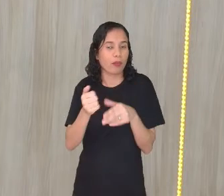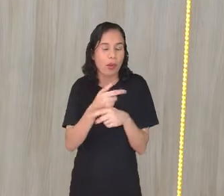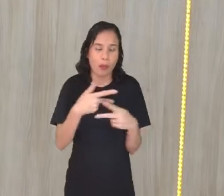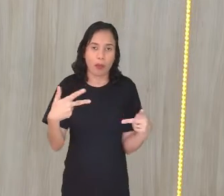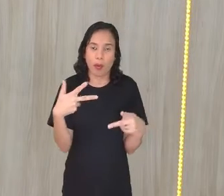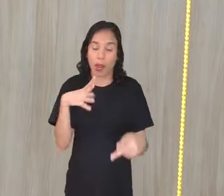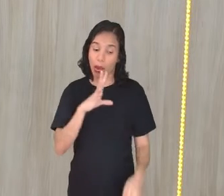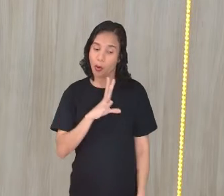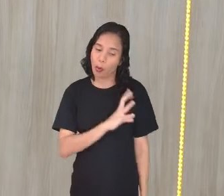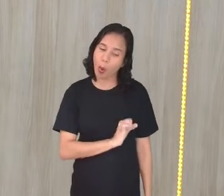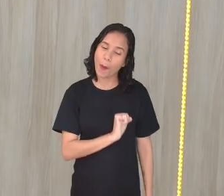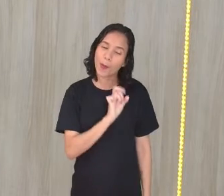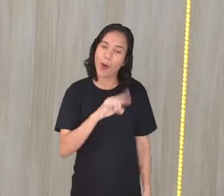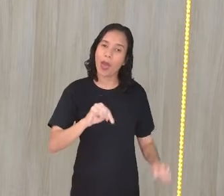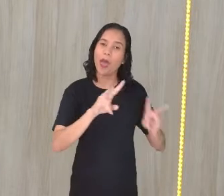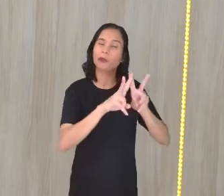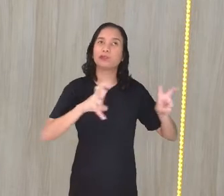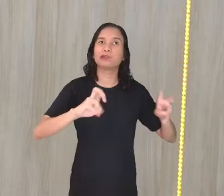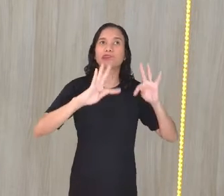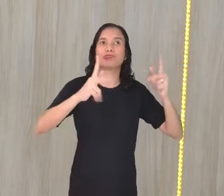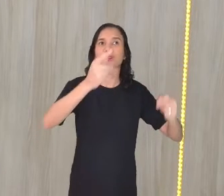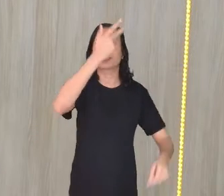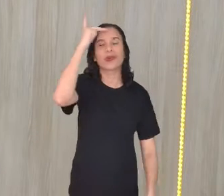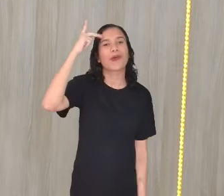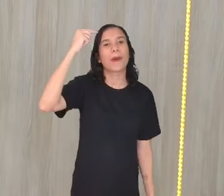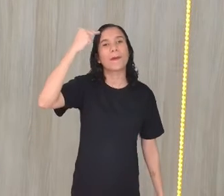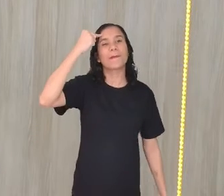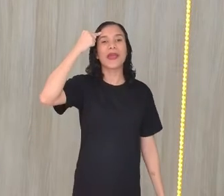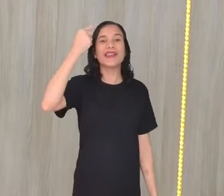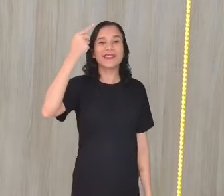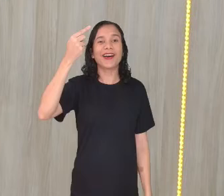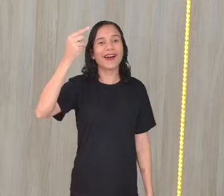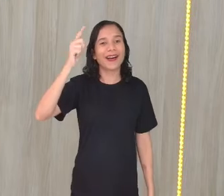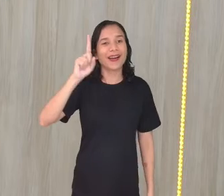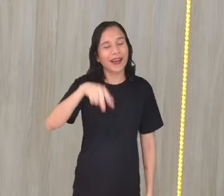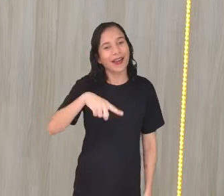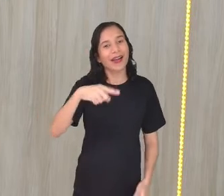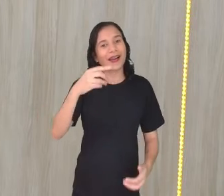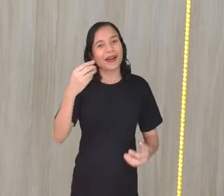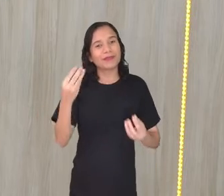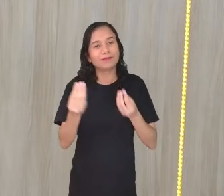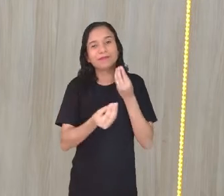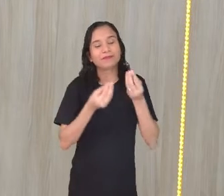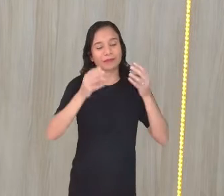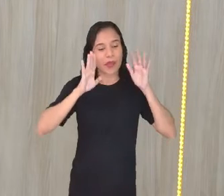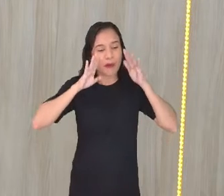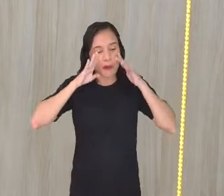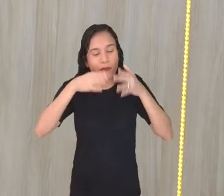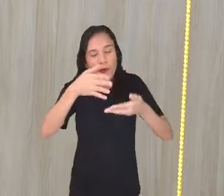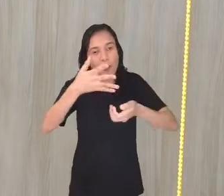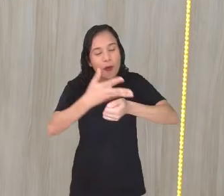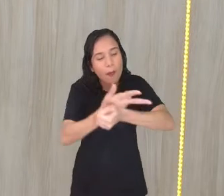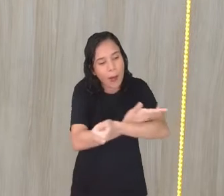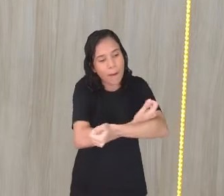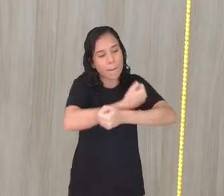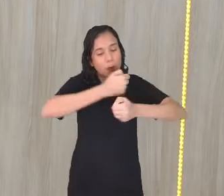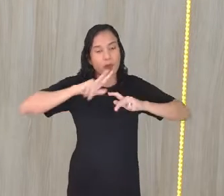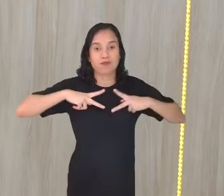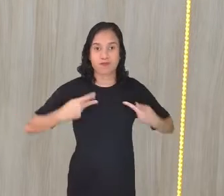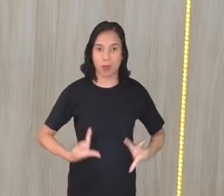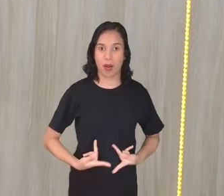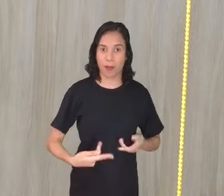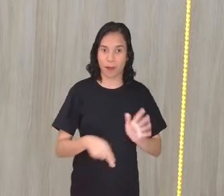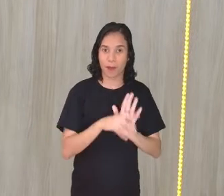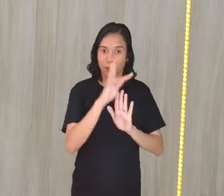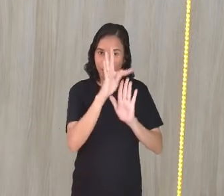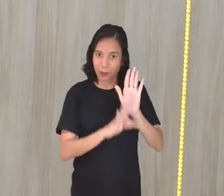é um tema em que todo mundo pensa uma vez na vida. Então, ele é voltado para as emoções humanas. O texto literário